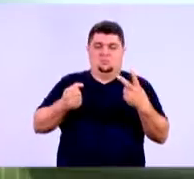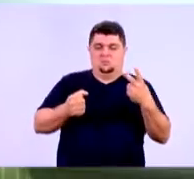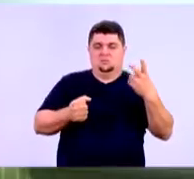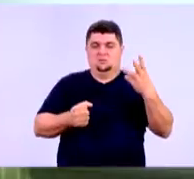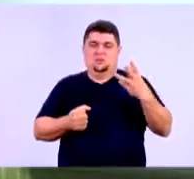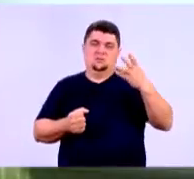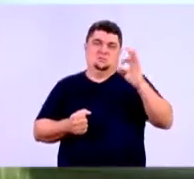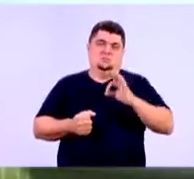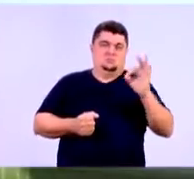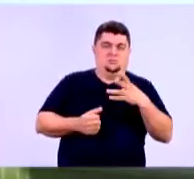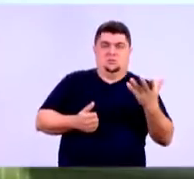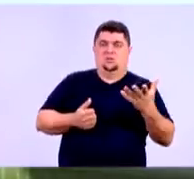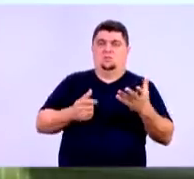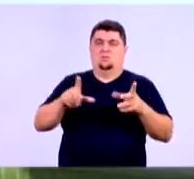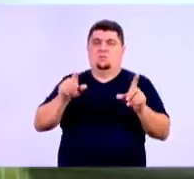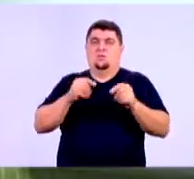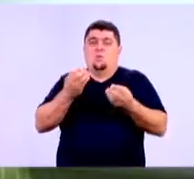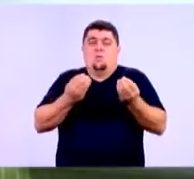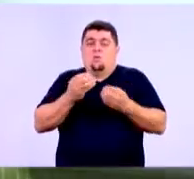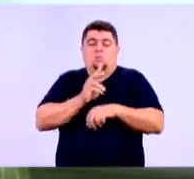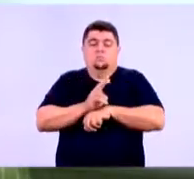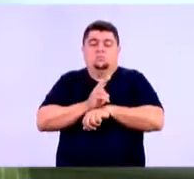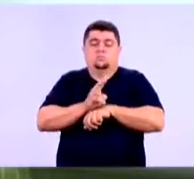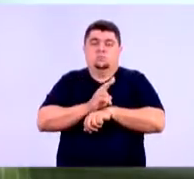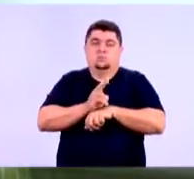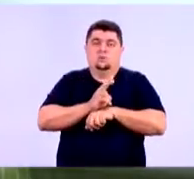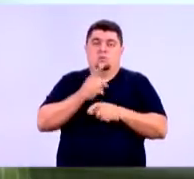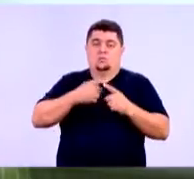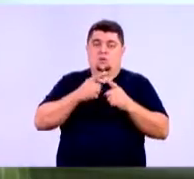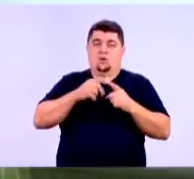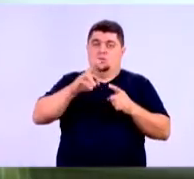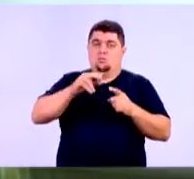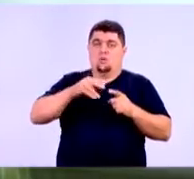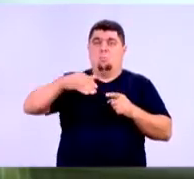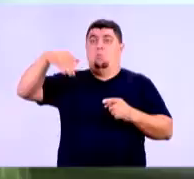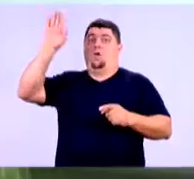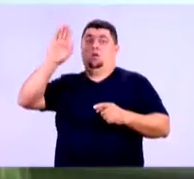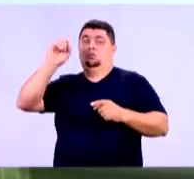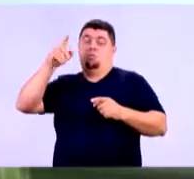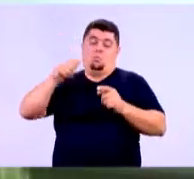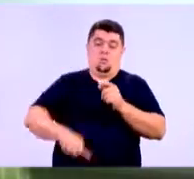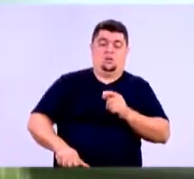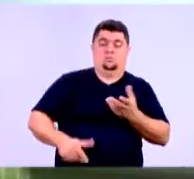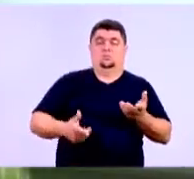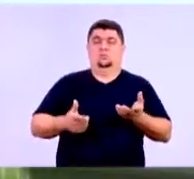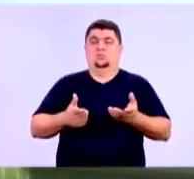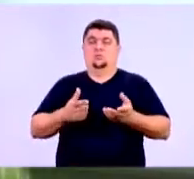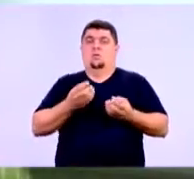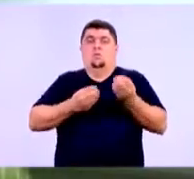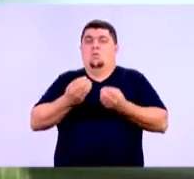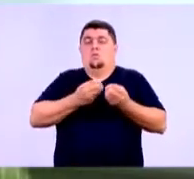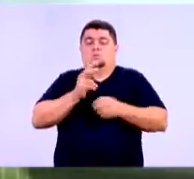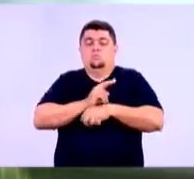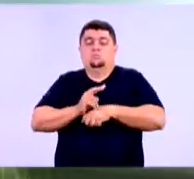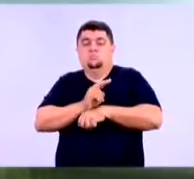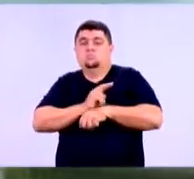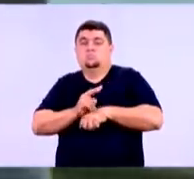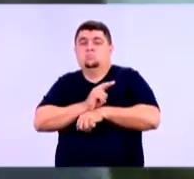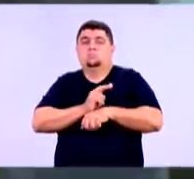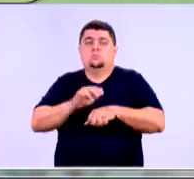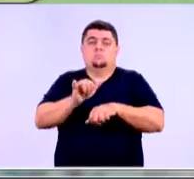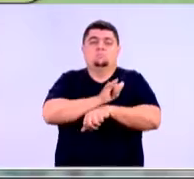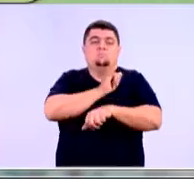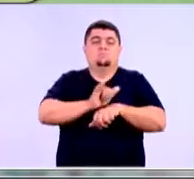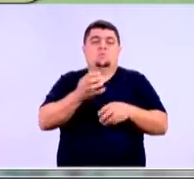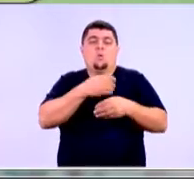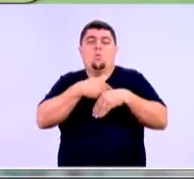de inadimplência, como que eu vou monitorar para eu ficar dentro desse meu risco aceitado? Como que eu vou fazer uma